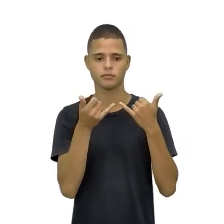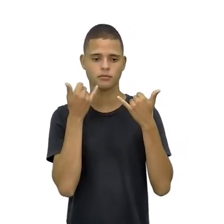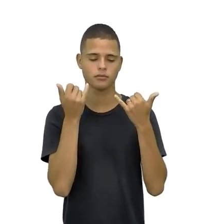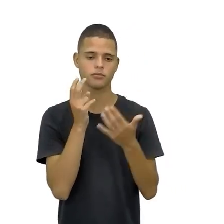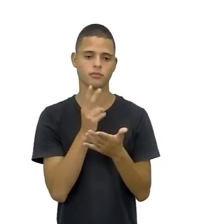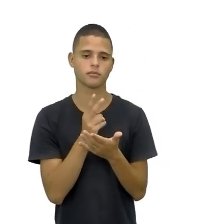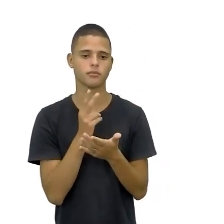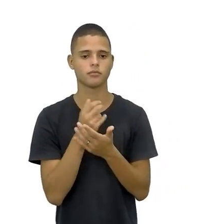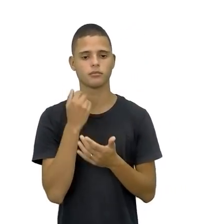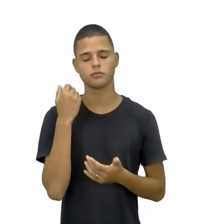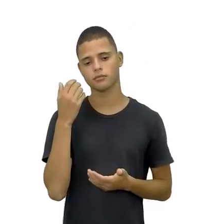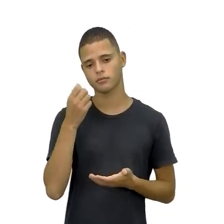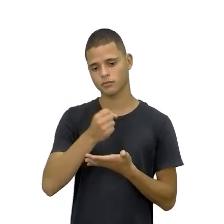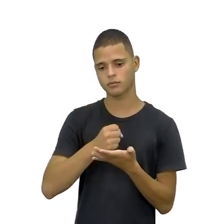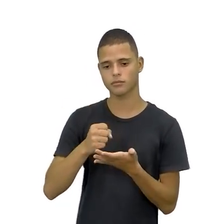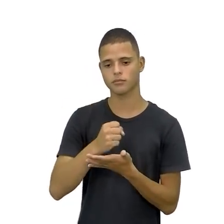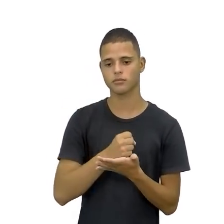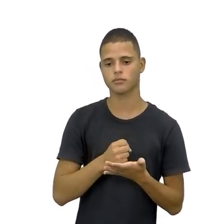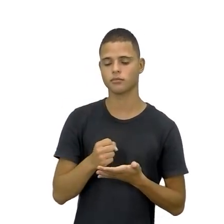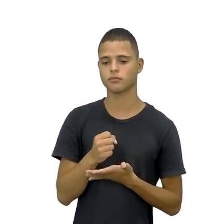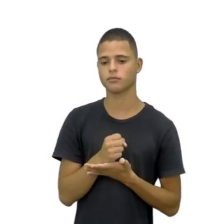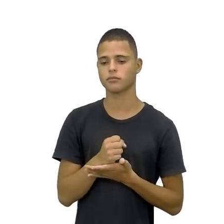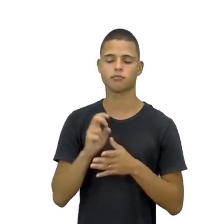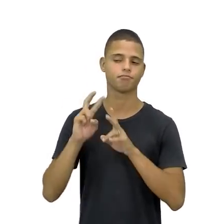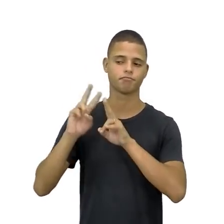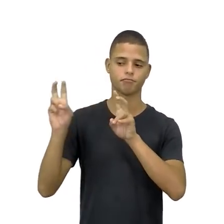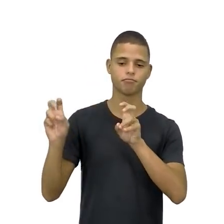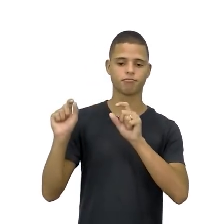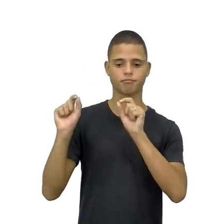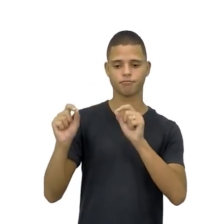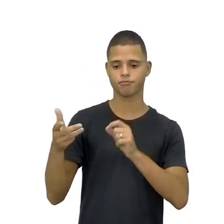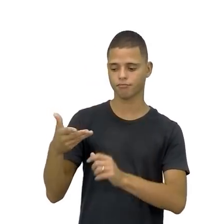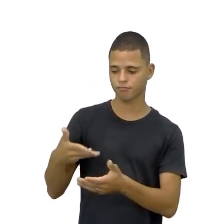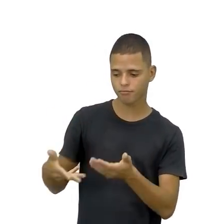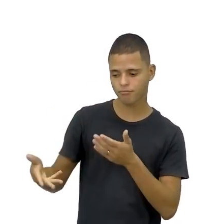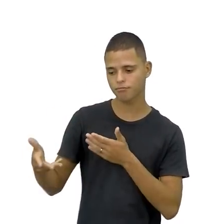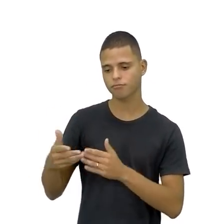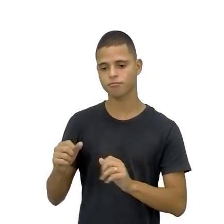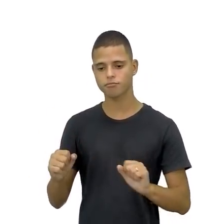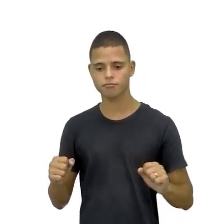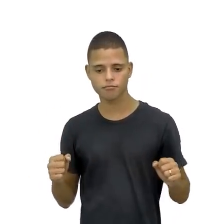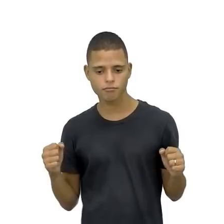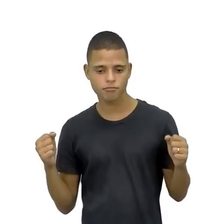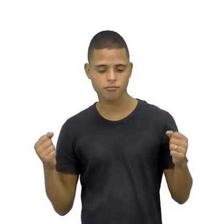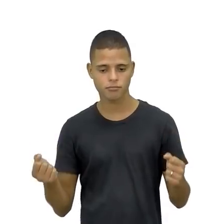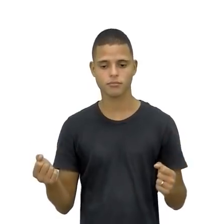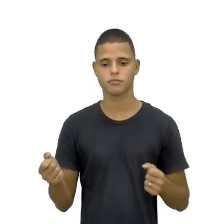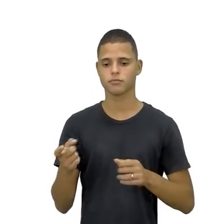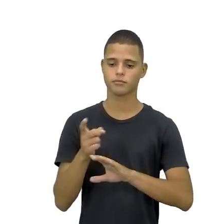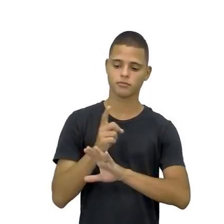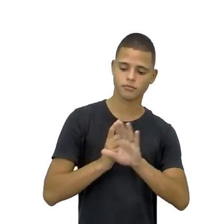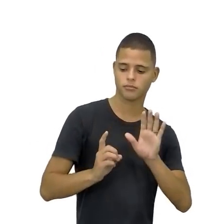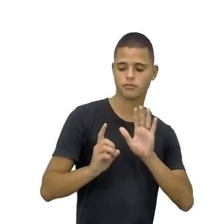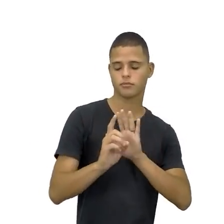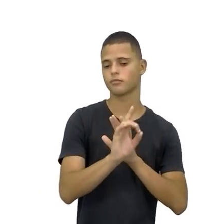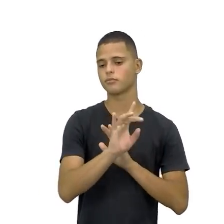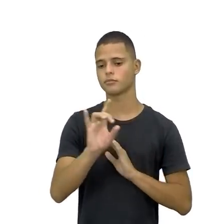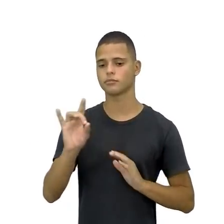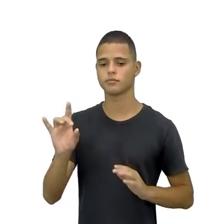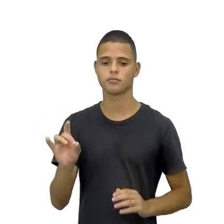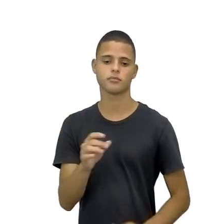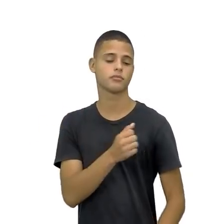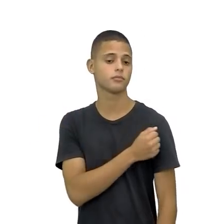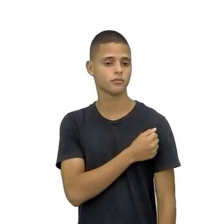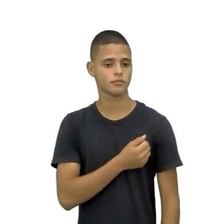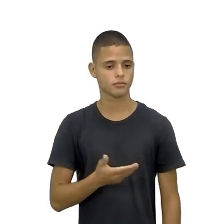nessa questão da colaboratividade, né? Do engajamento dos estudantes, do protagonismo deles. Eles também